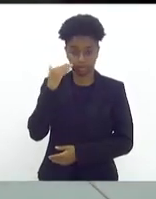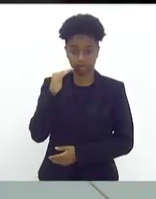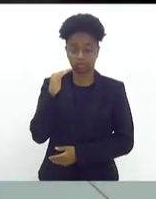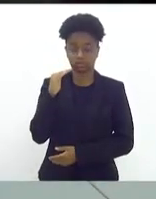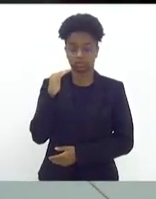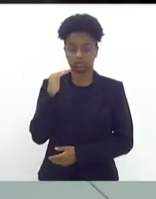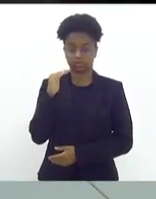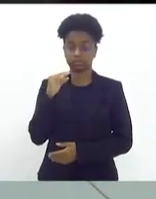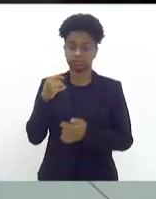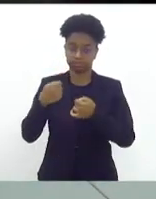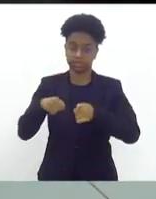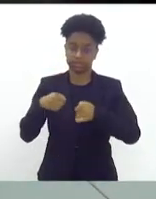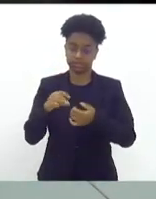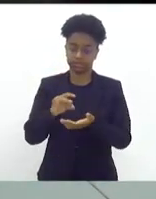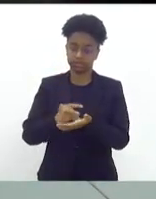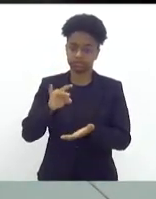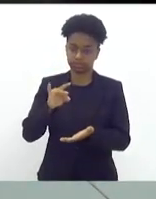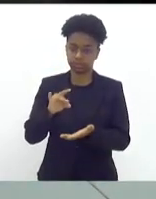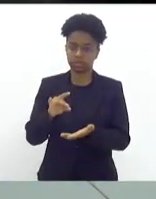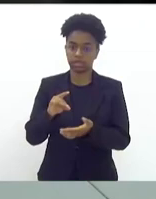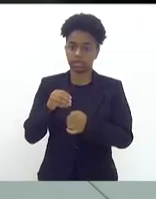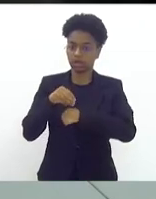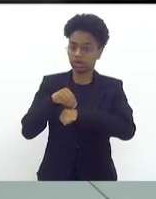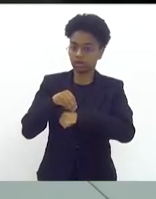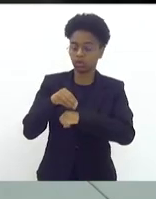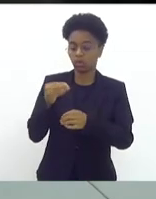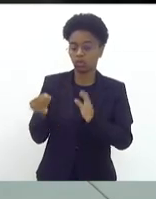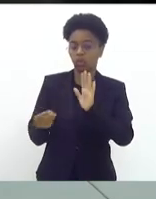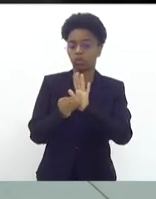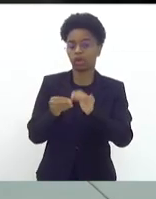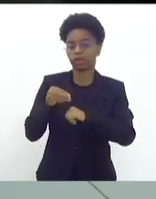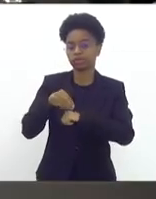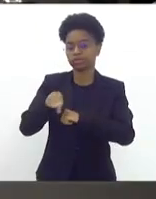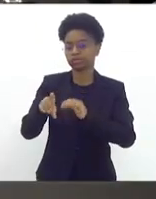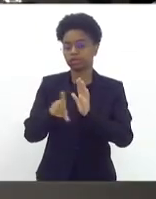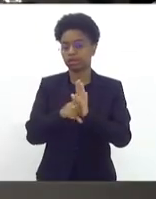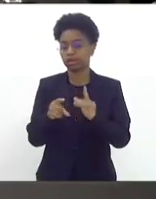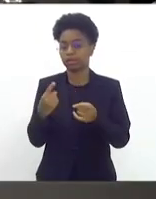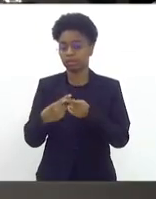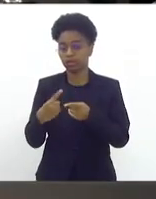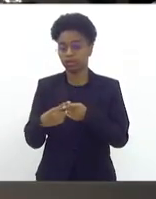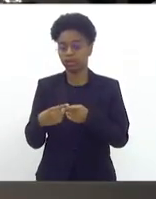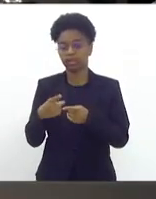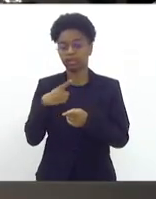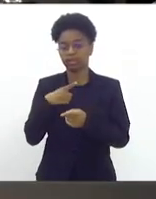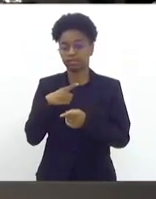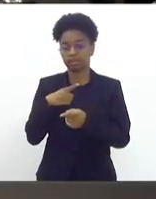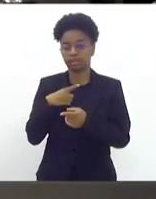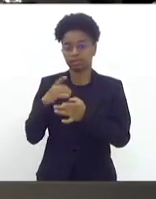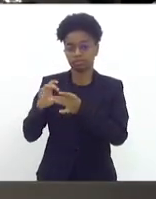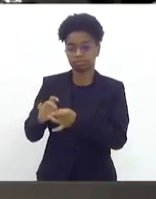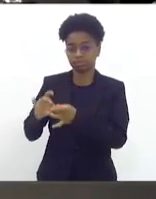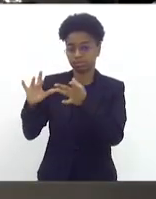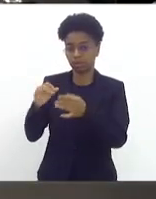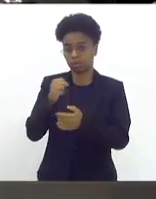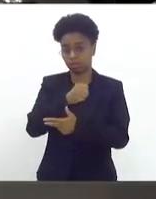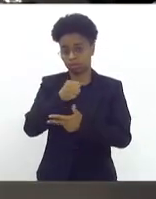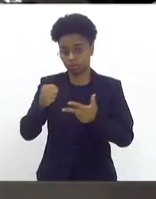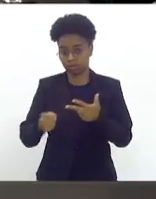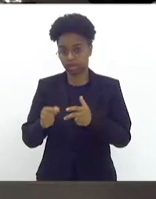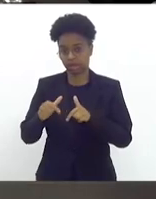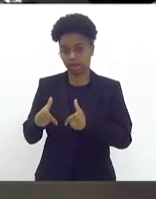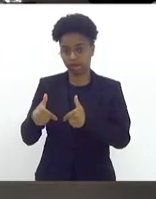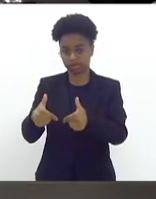eu entendo que deveria, sim, ser como indicação legislativa, porque para dar autoridade ao poder público para